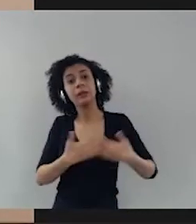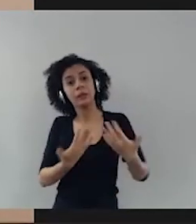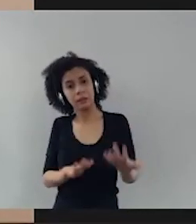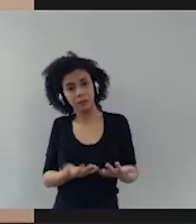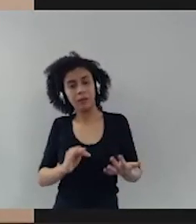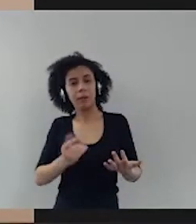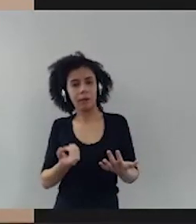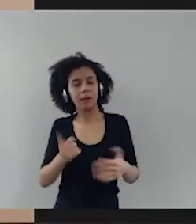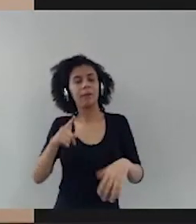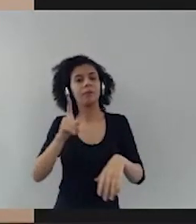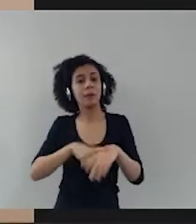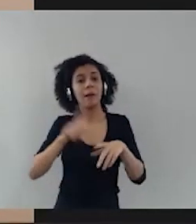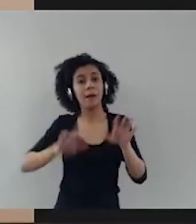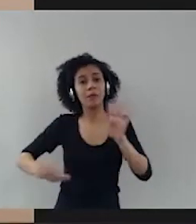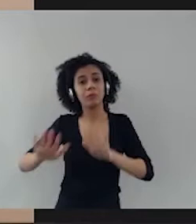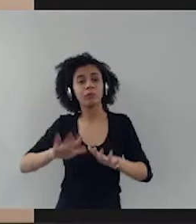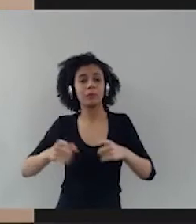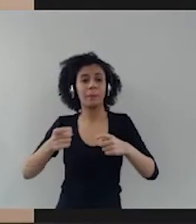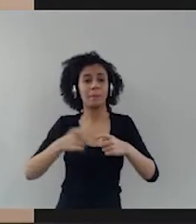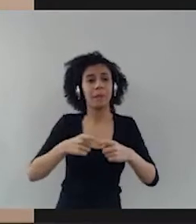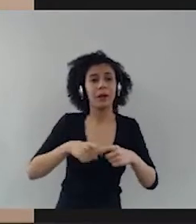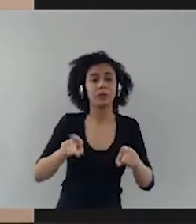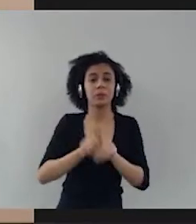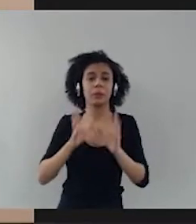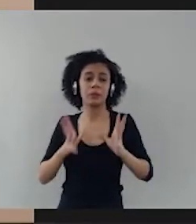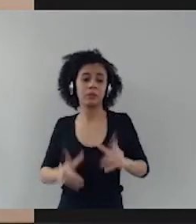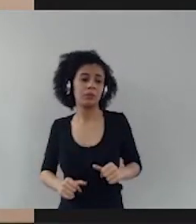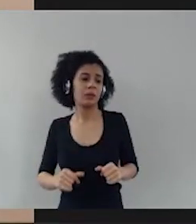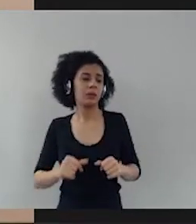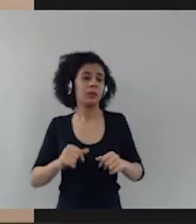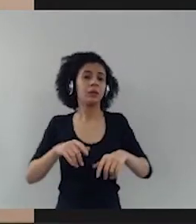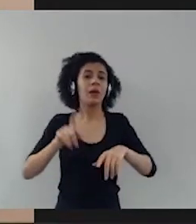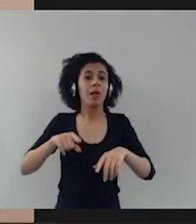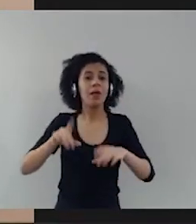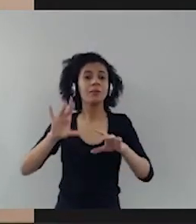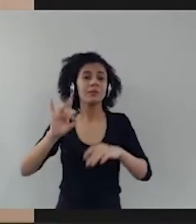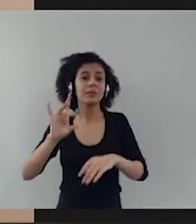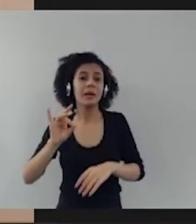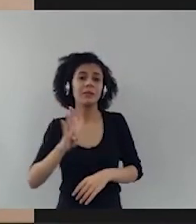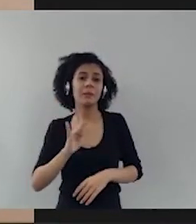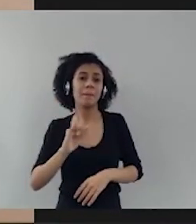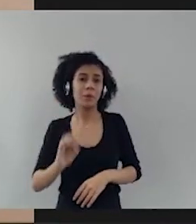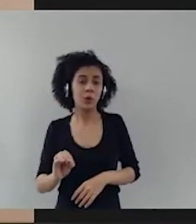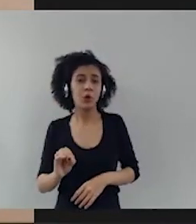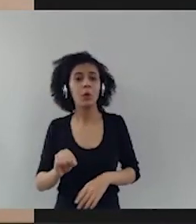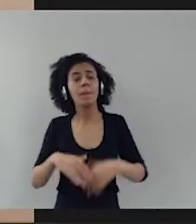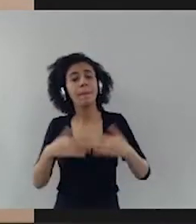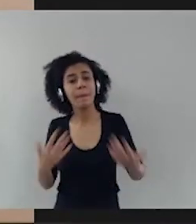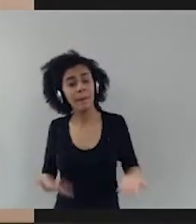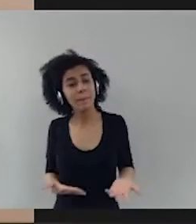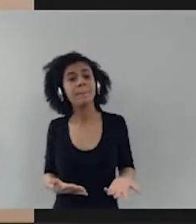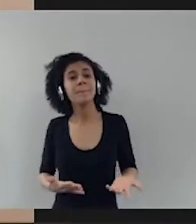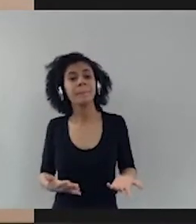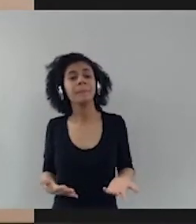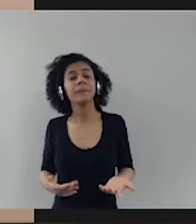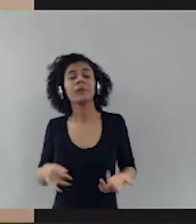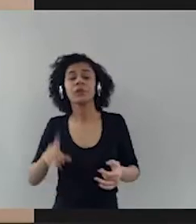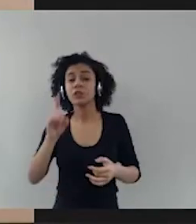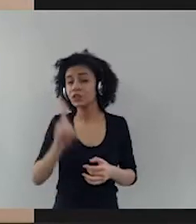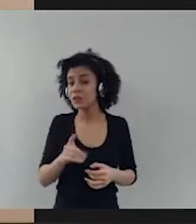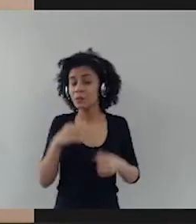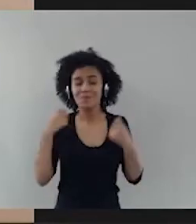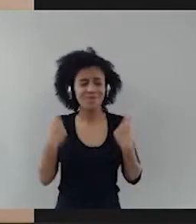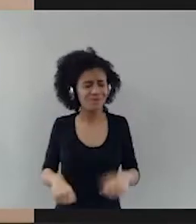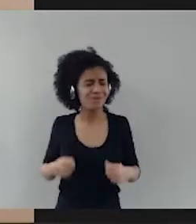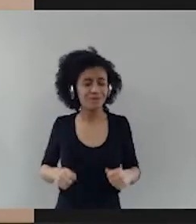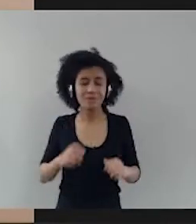questão sanitária, essa é uma questão médica, essa é uma questão das ciências biomédicas, mas o direito, ele pode e deve cumprir um